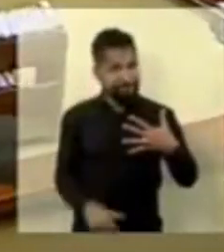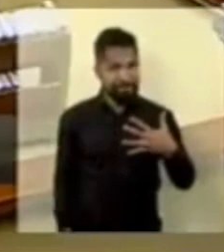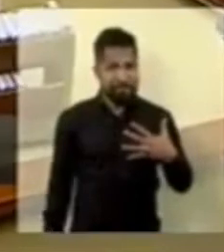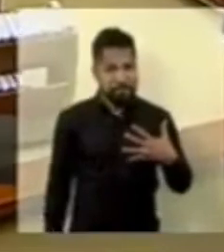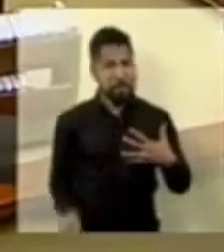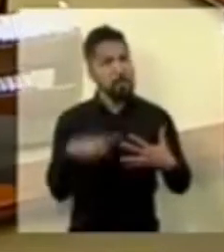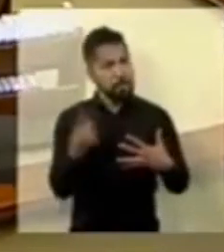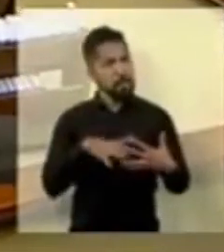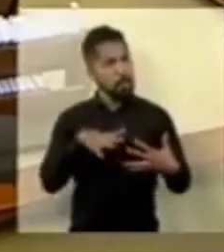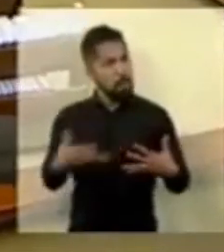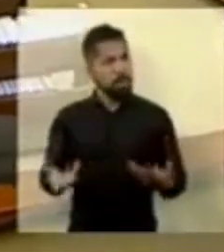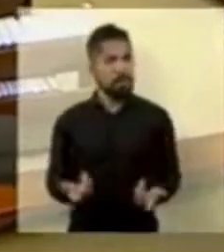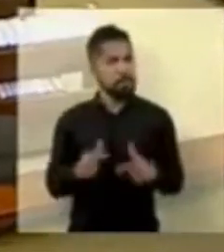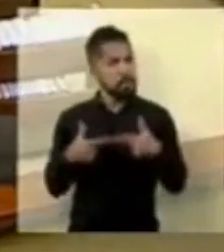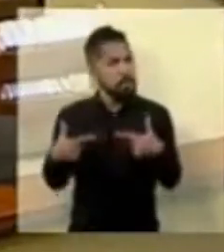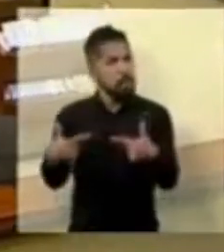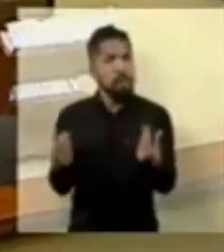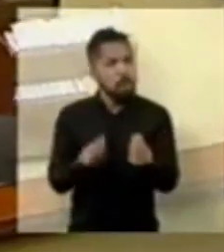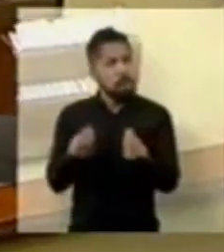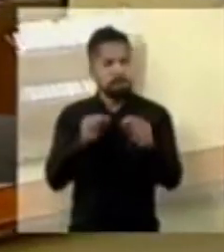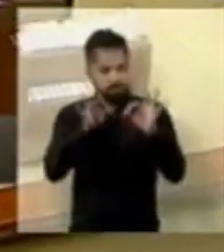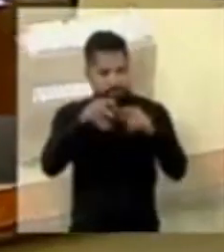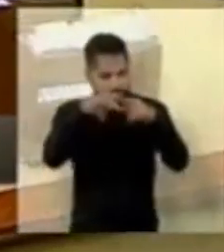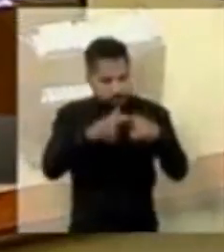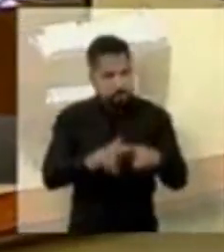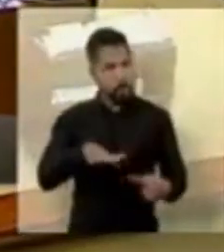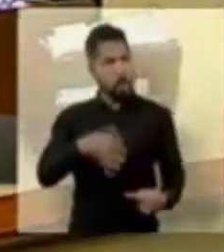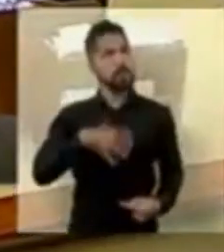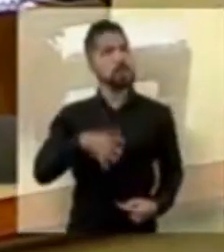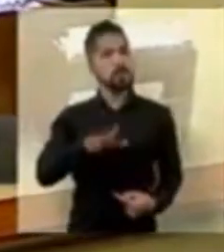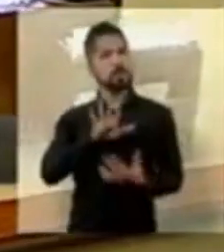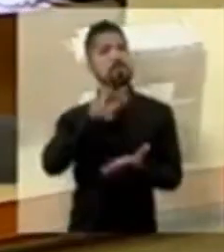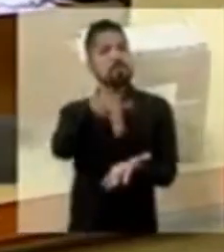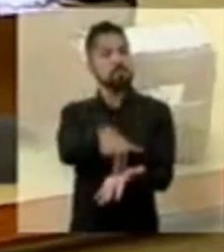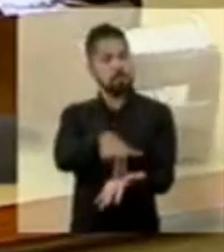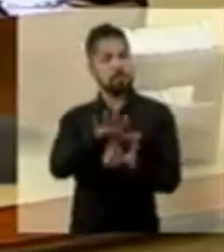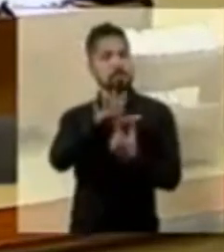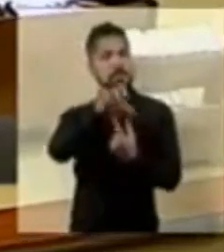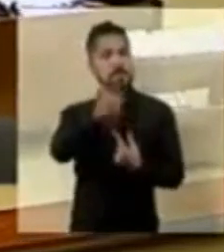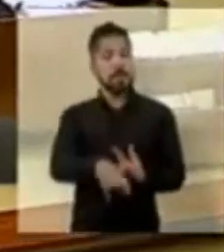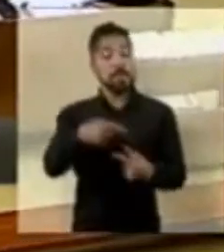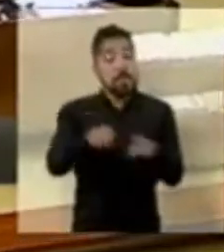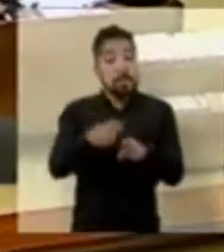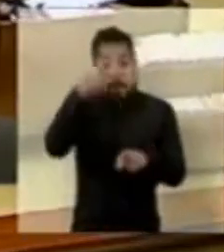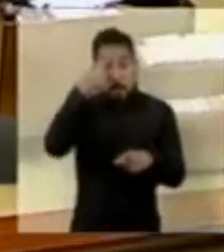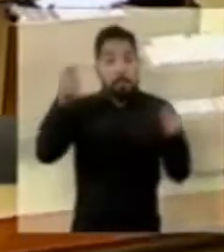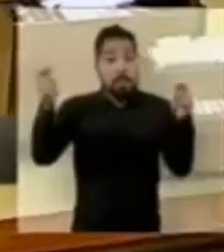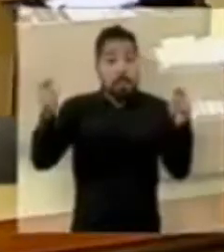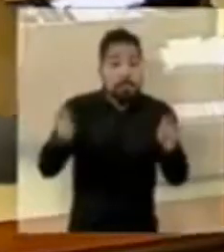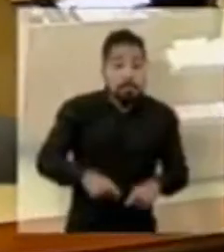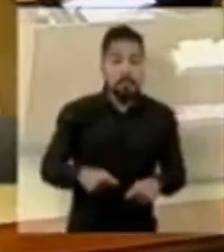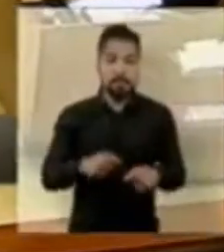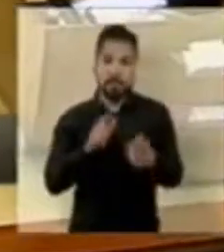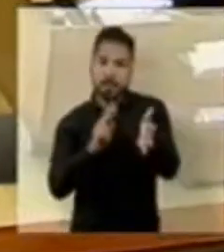precisamos enfrentar isso com coragem e com a capacidade de